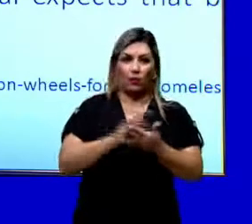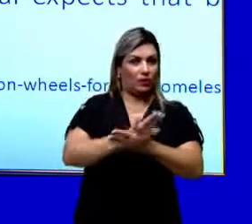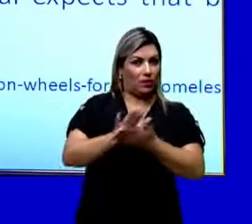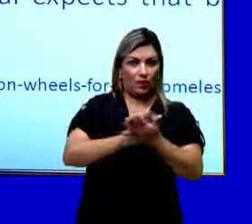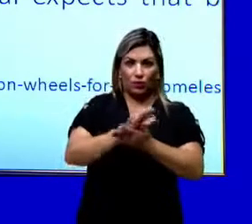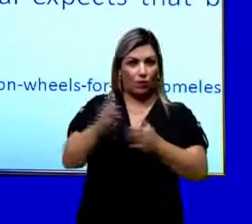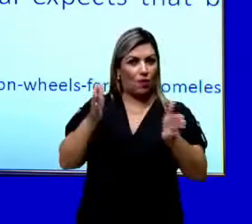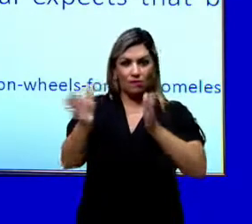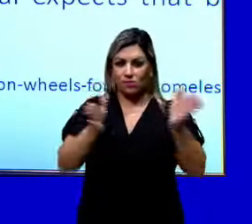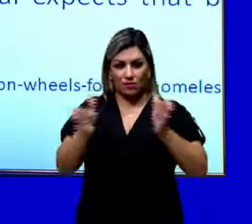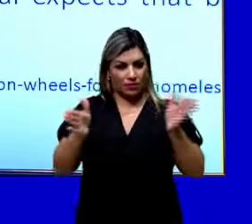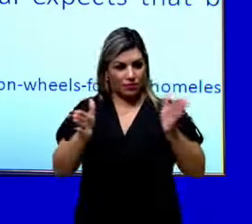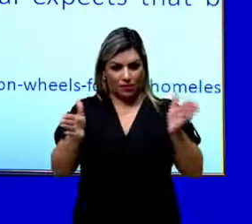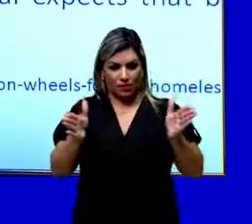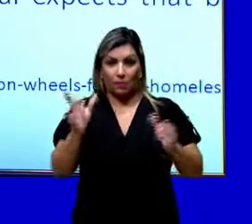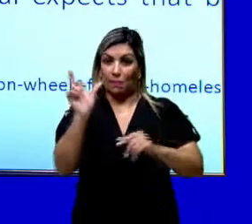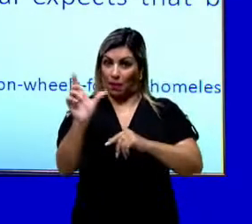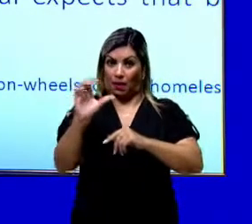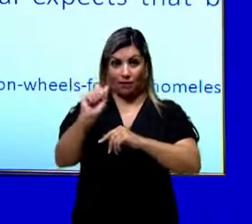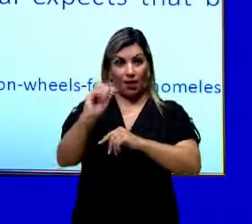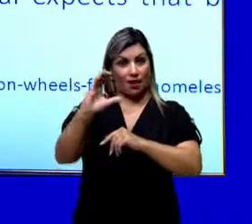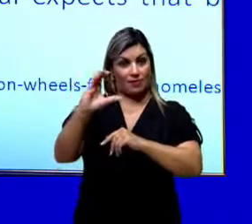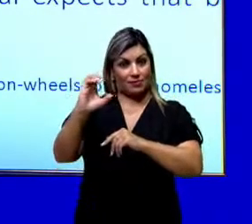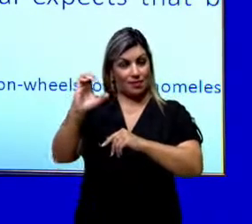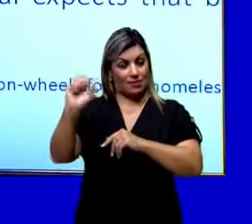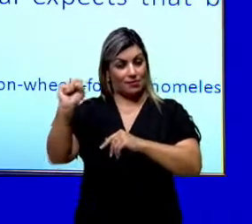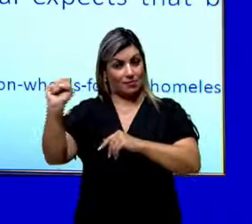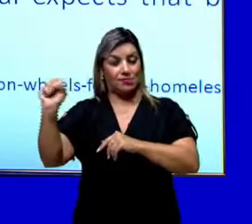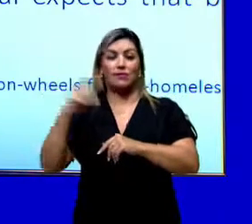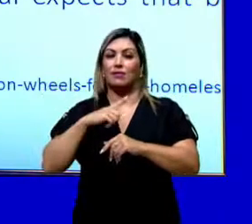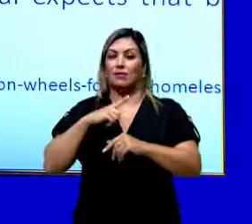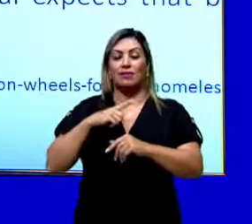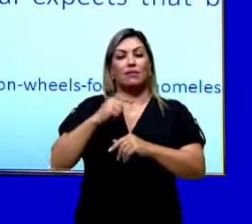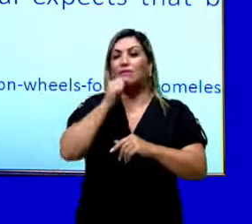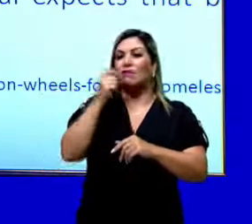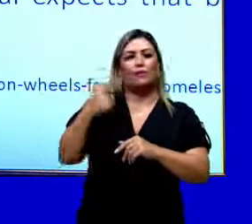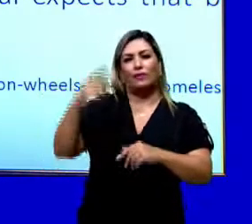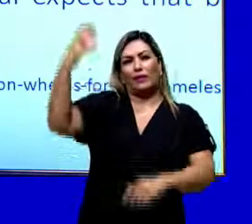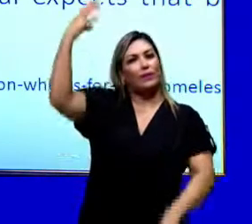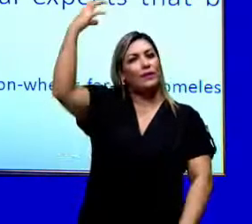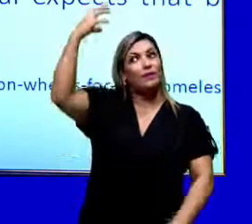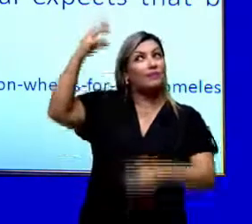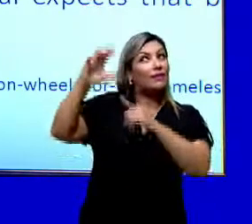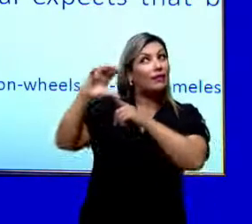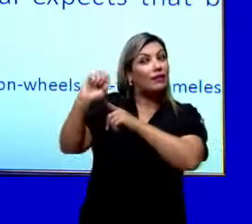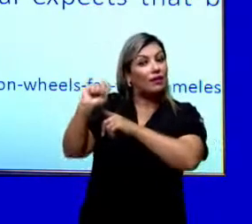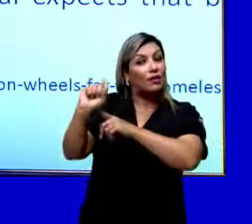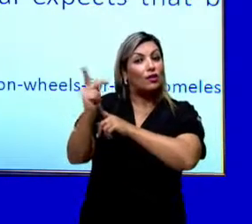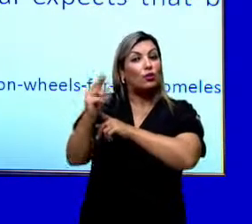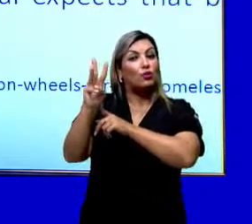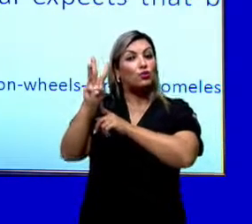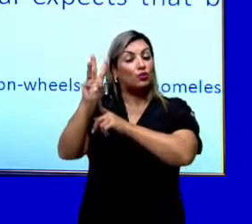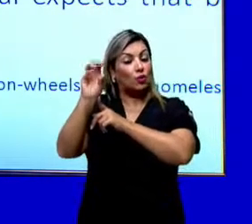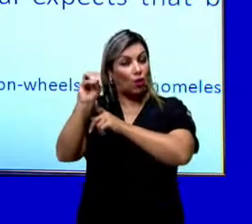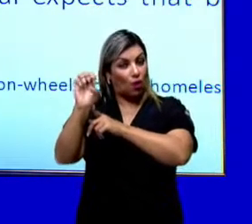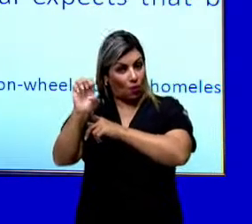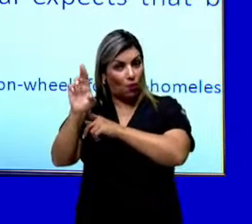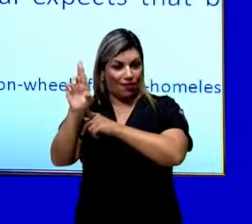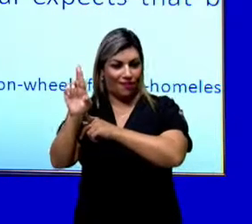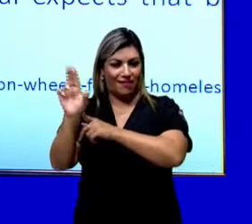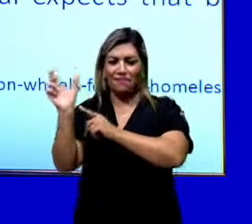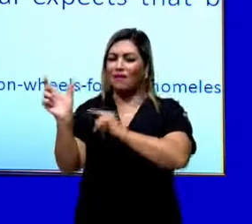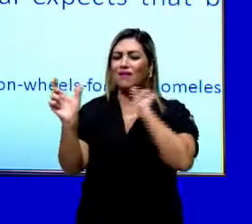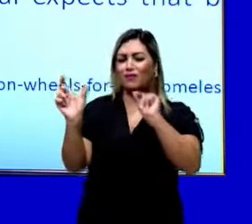no access que a palavra cognata sem acesso a shower que que será que são shower só vou te deixar para